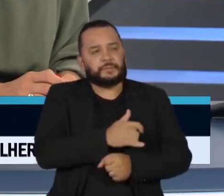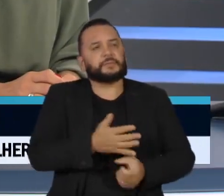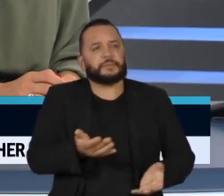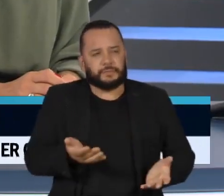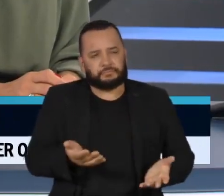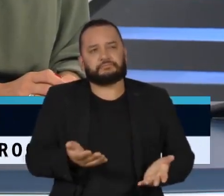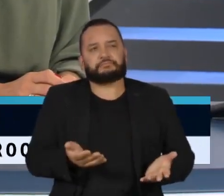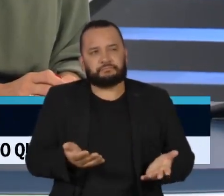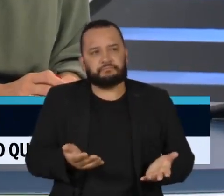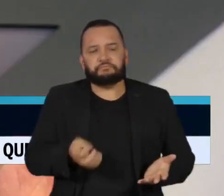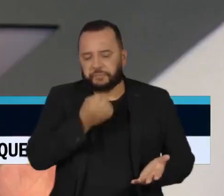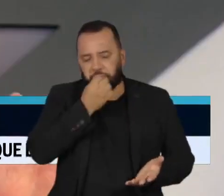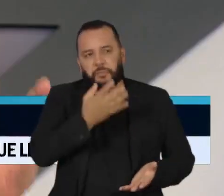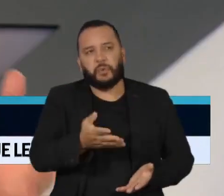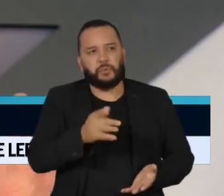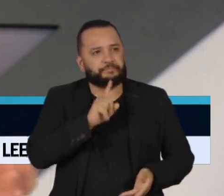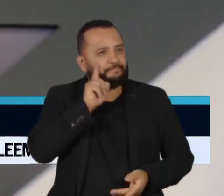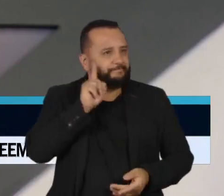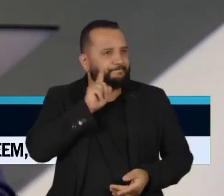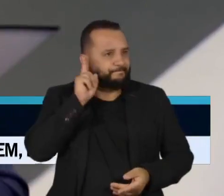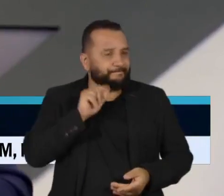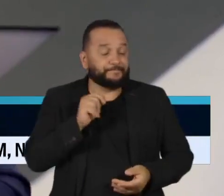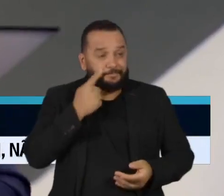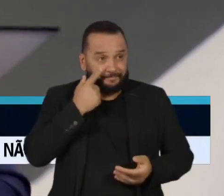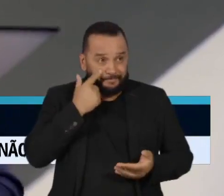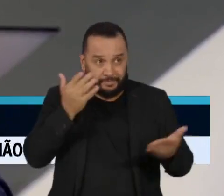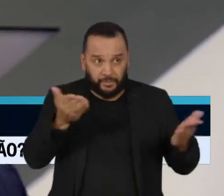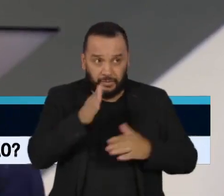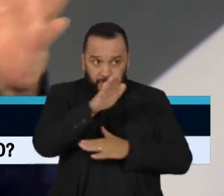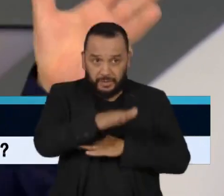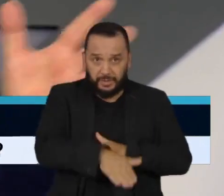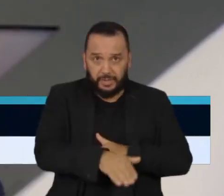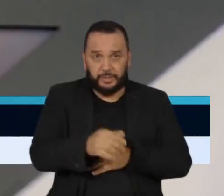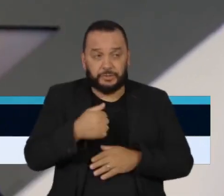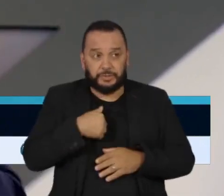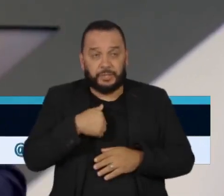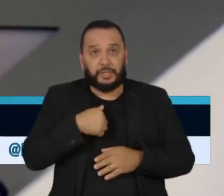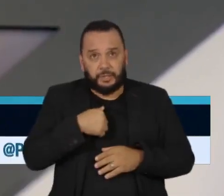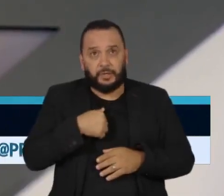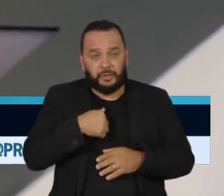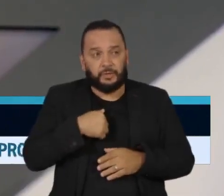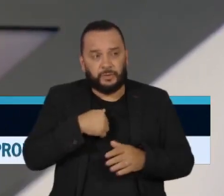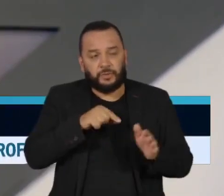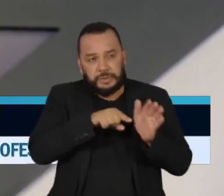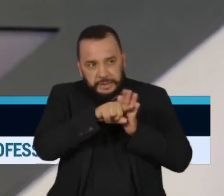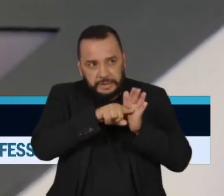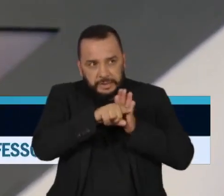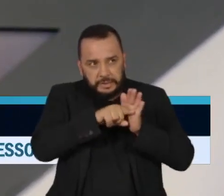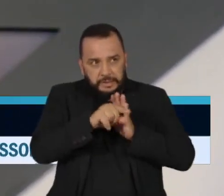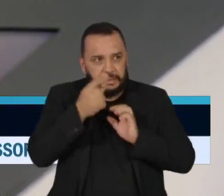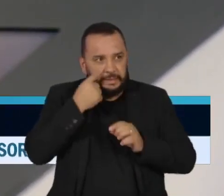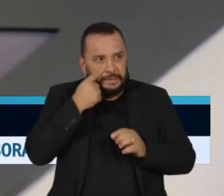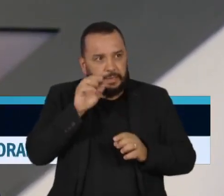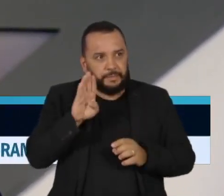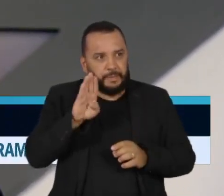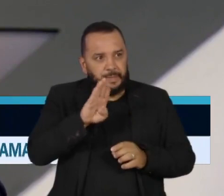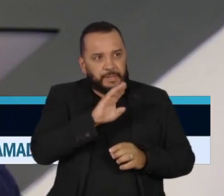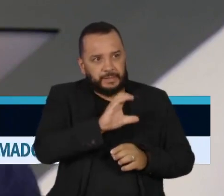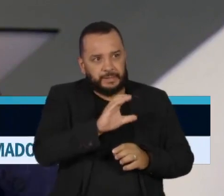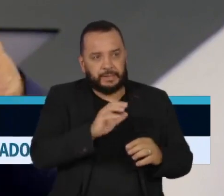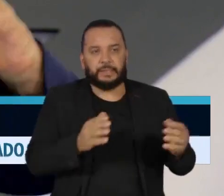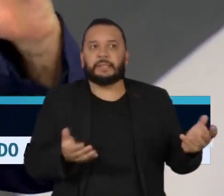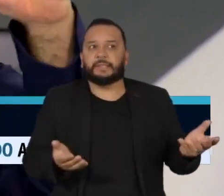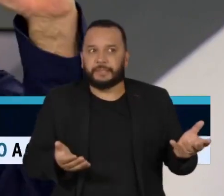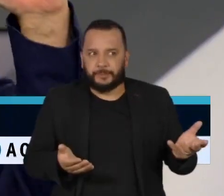né o que nós vimos hoje à tarde e tal eu dei uma bicada ali ao vivo na transmissão da BBC é